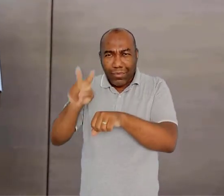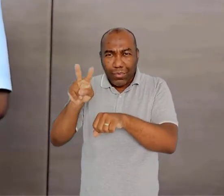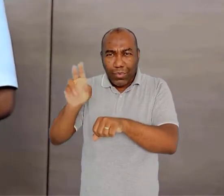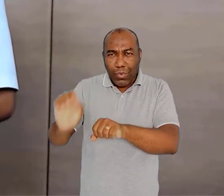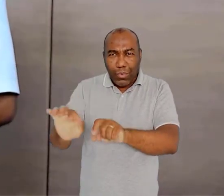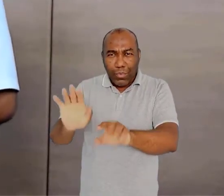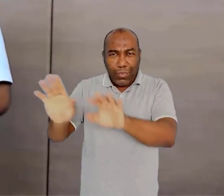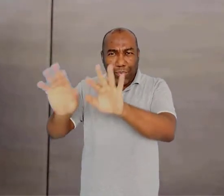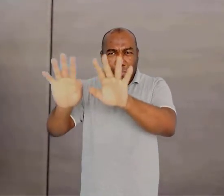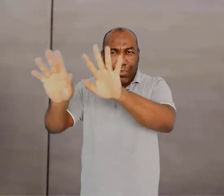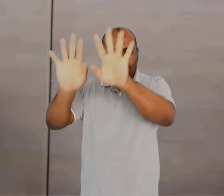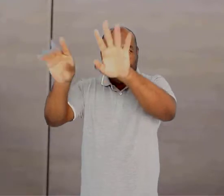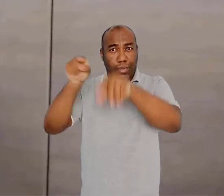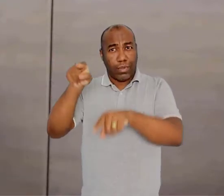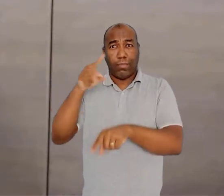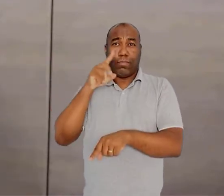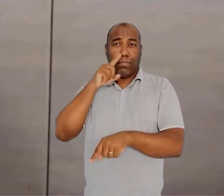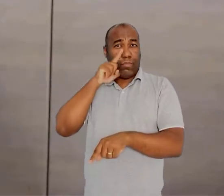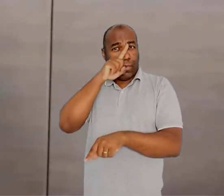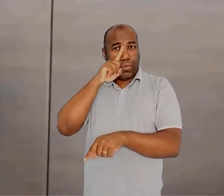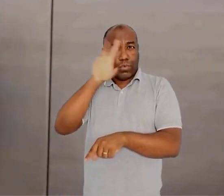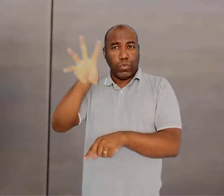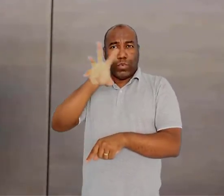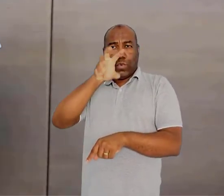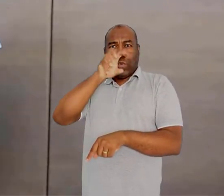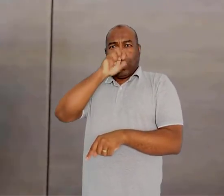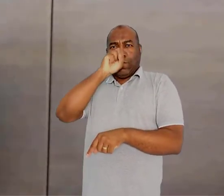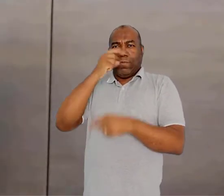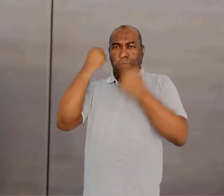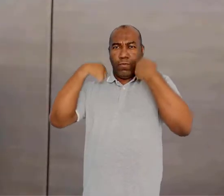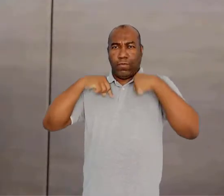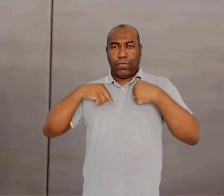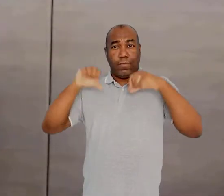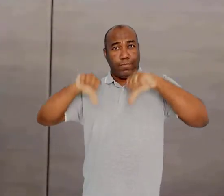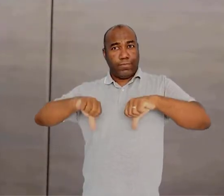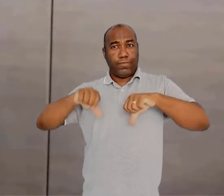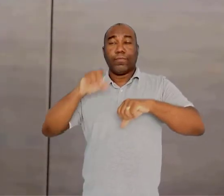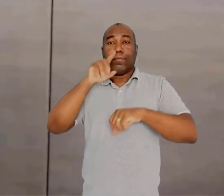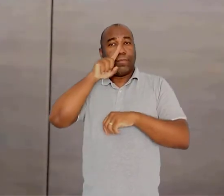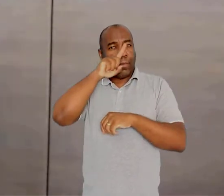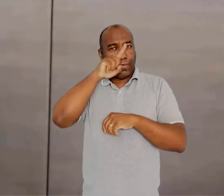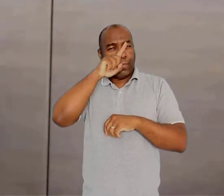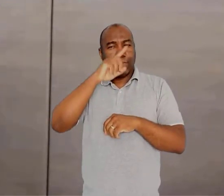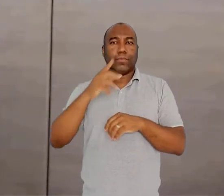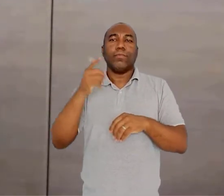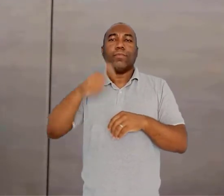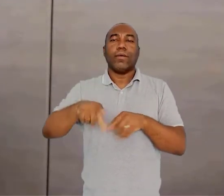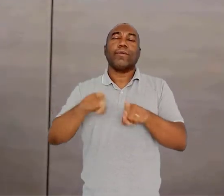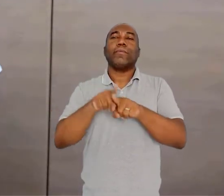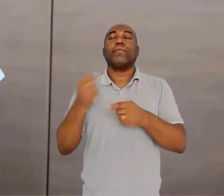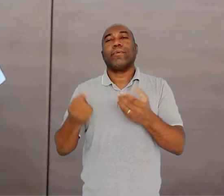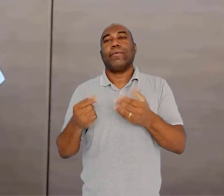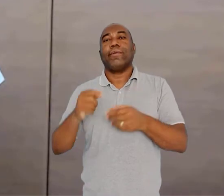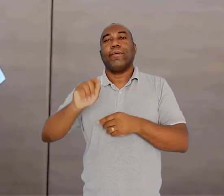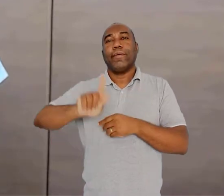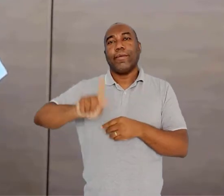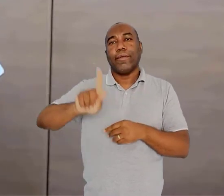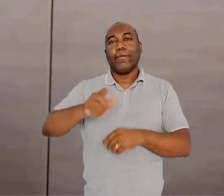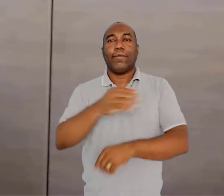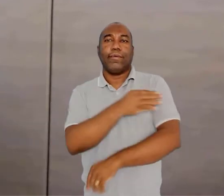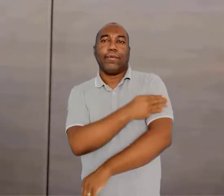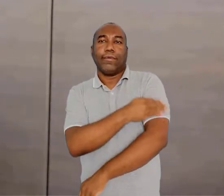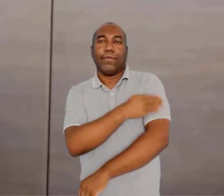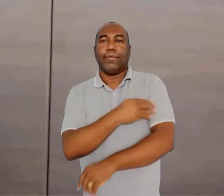gente já sabe como que é uma combustão. Mais para frente, a gente vai estudar como que balanceia uma equação com etanol, com gasolina, faz a compensação de